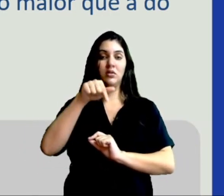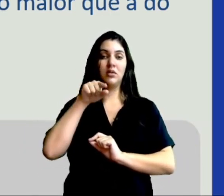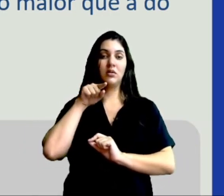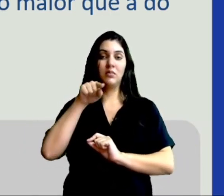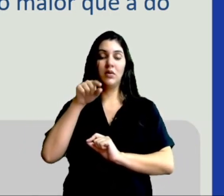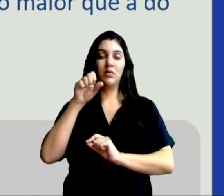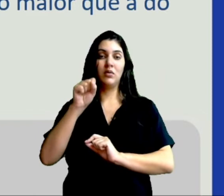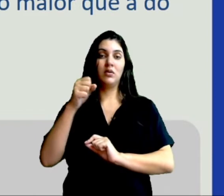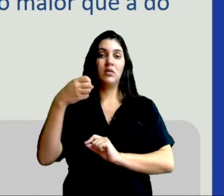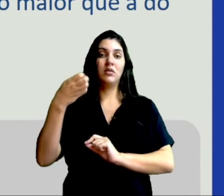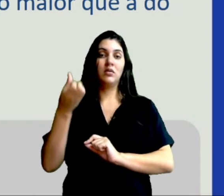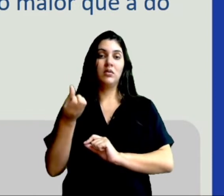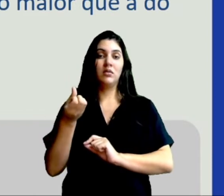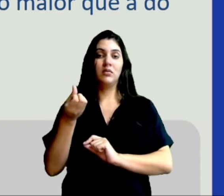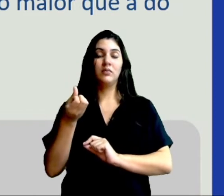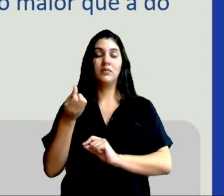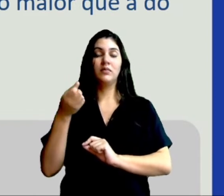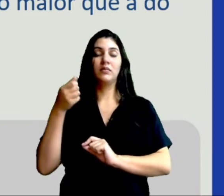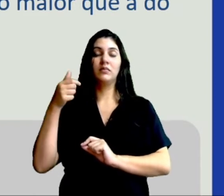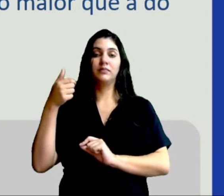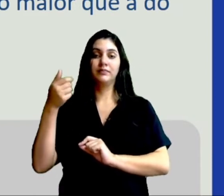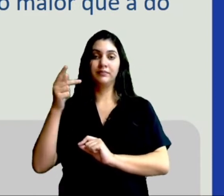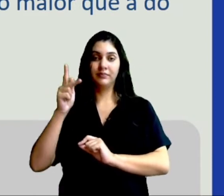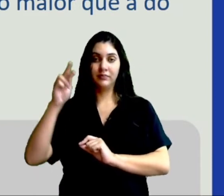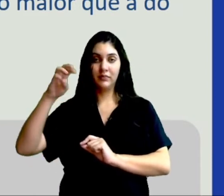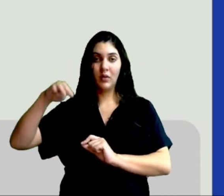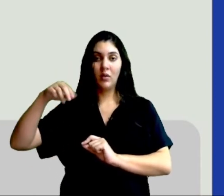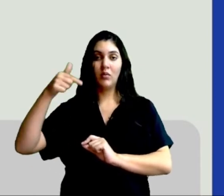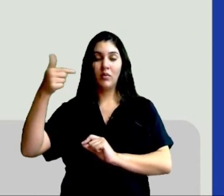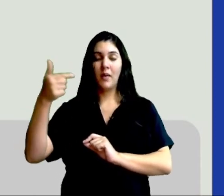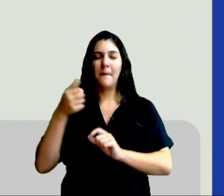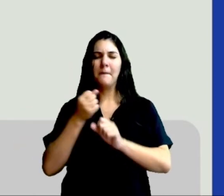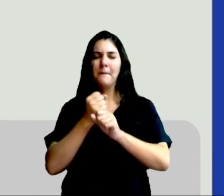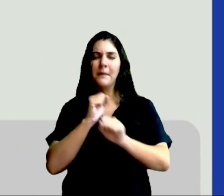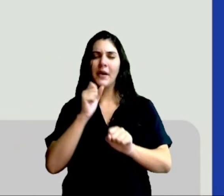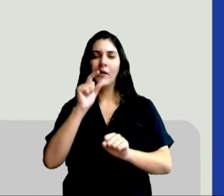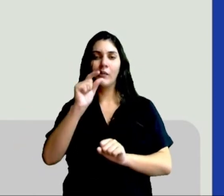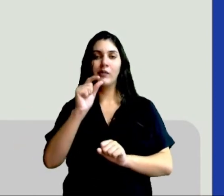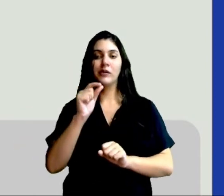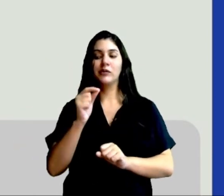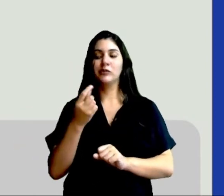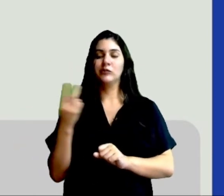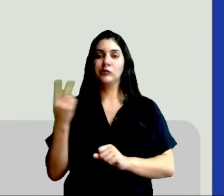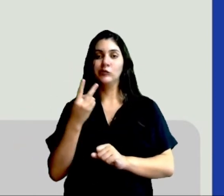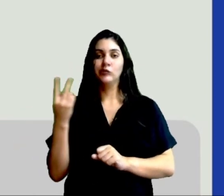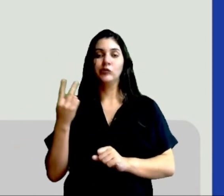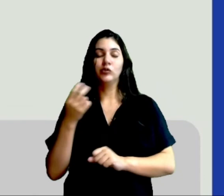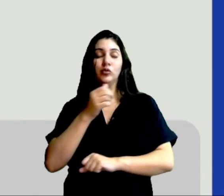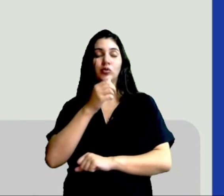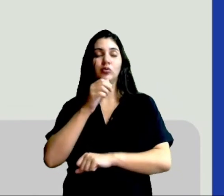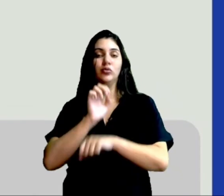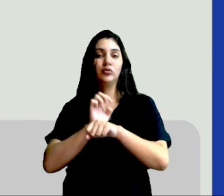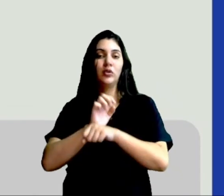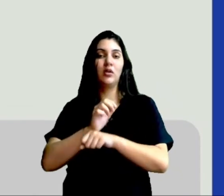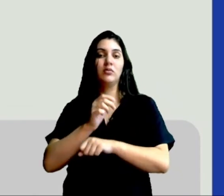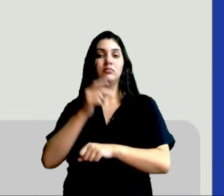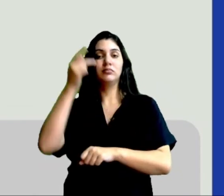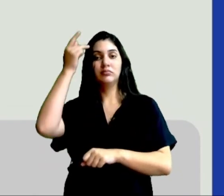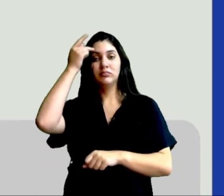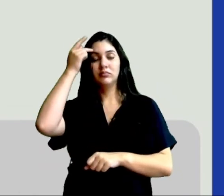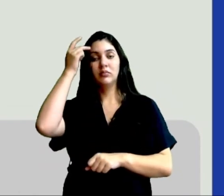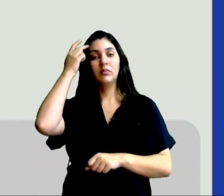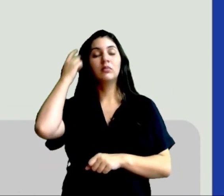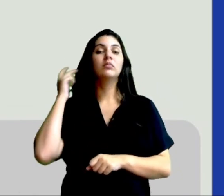267.086 km², área um pouco maior do que o estado de São Paulo. Então são essas duas ilhas aqui, ó. A ilha